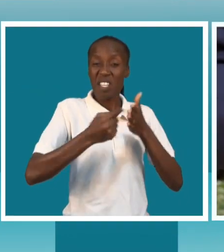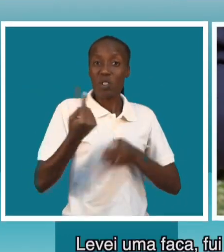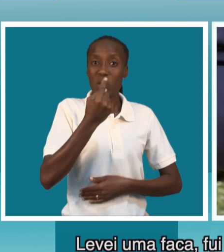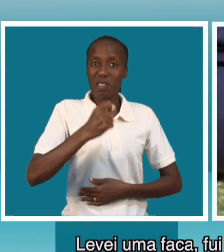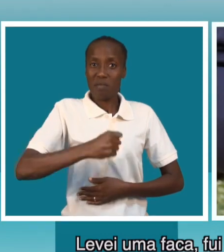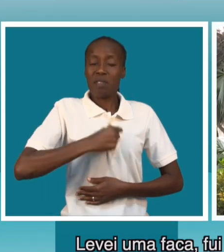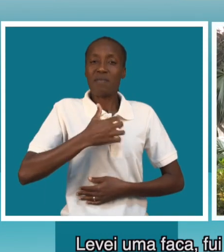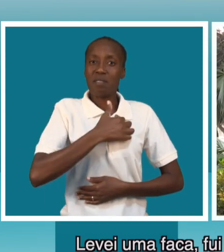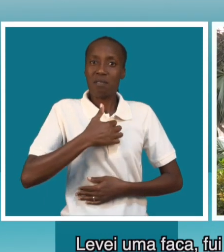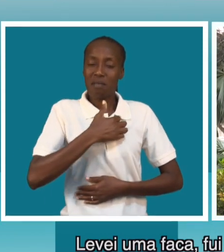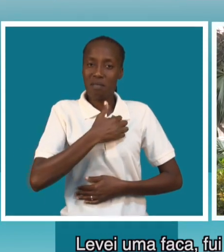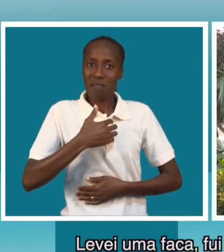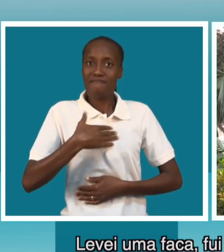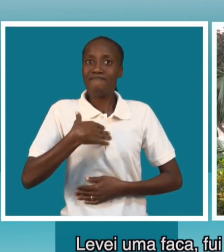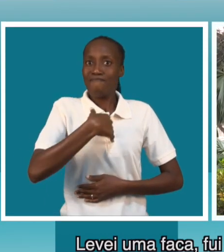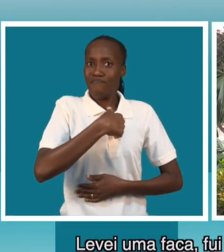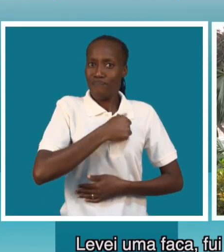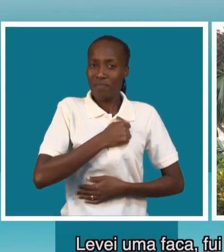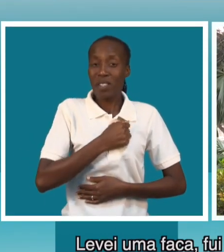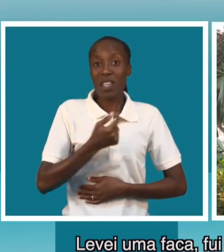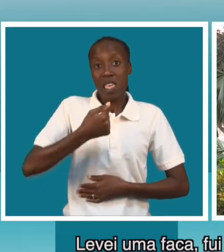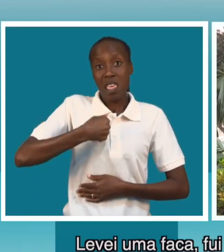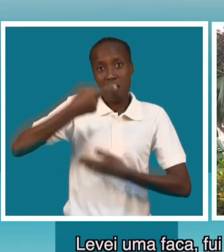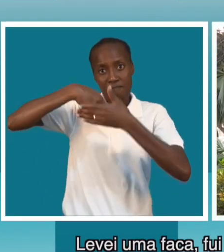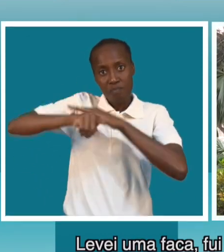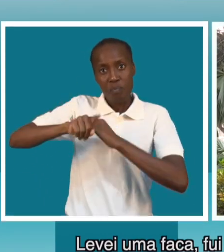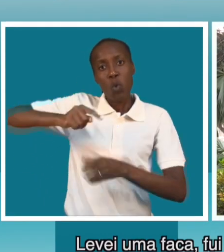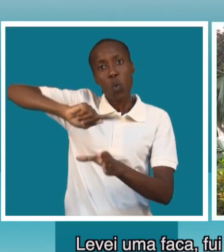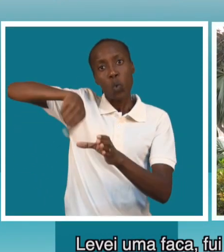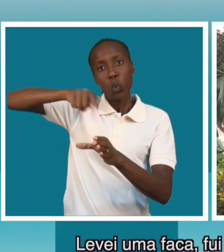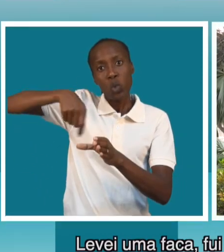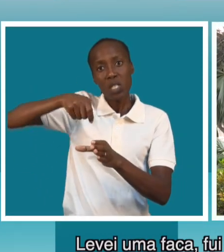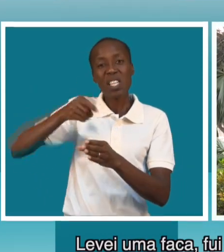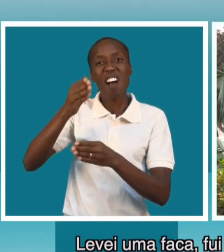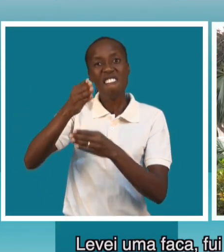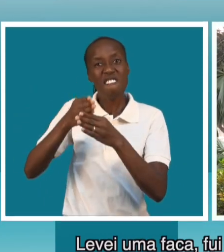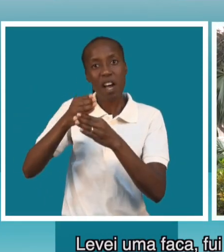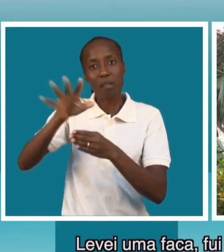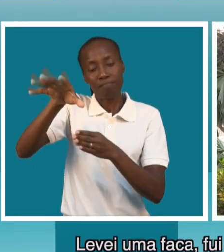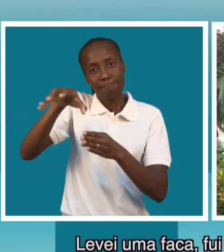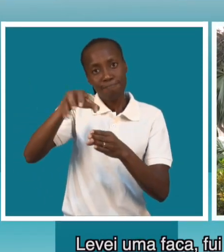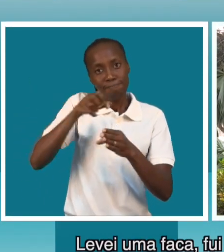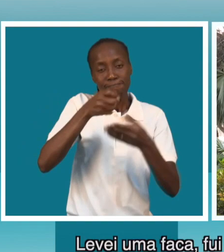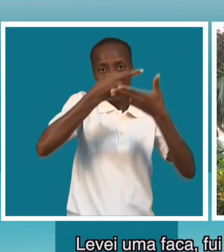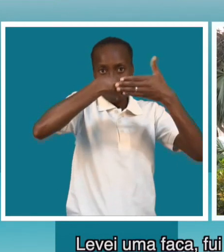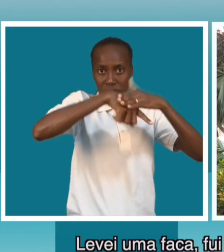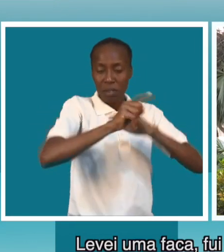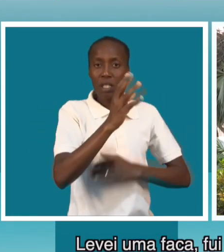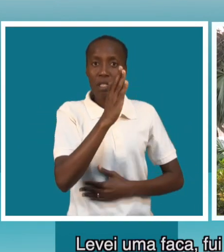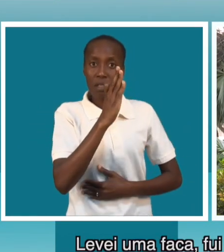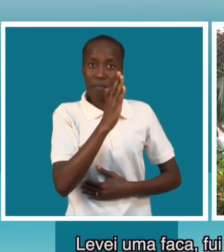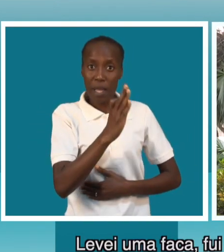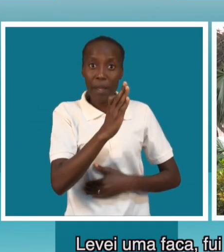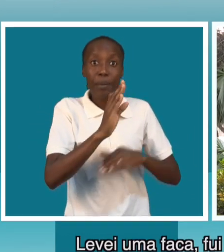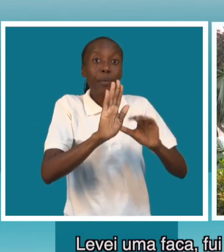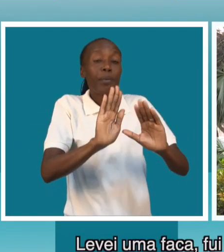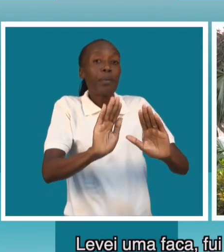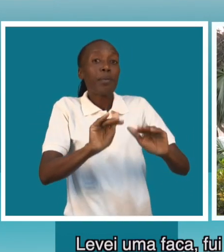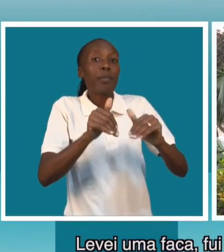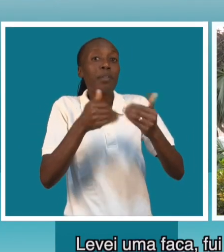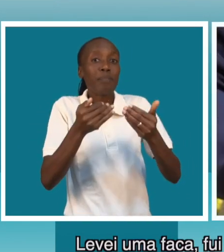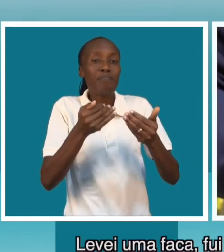suicídio. Levou uma faca assim na cozinha, caminhou para a casa do banho, me abriu, eu me abriu na casa do banho. E